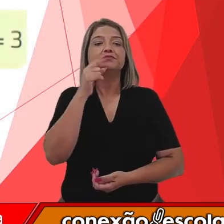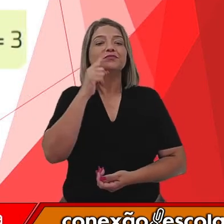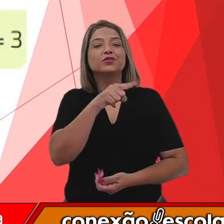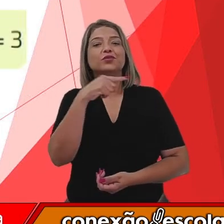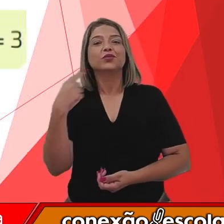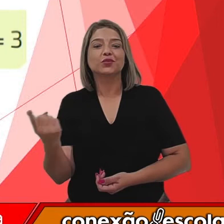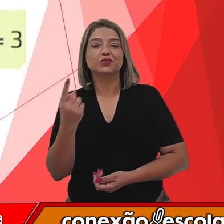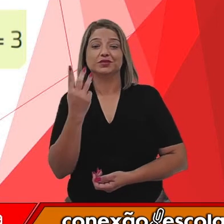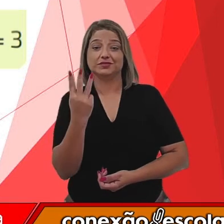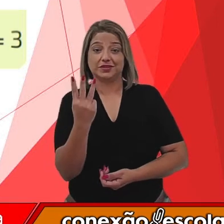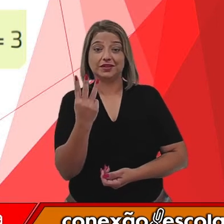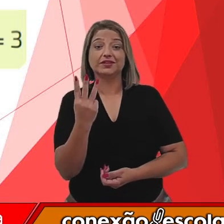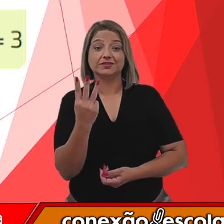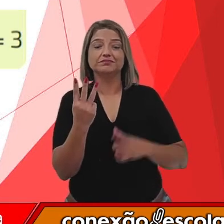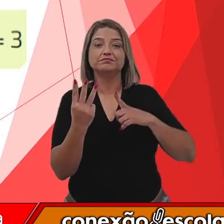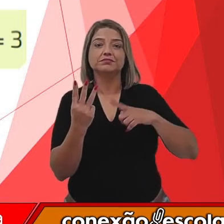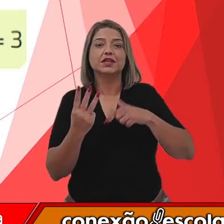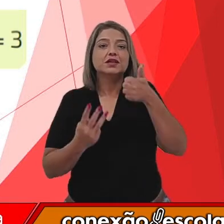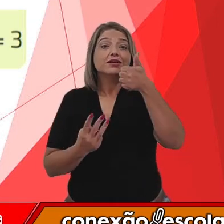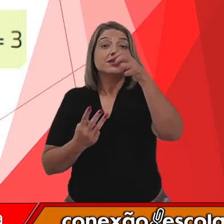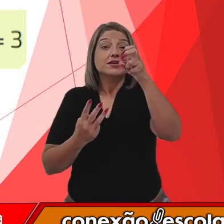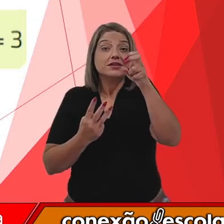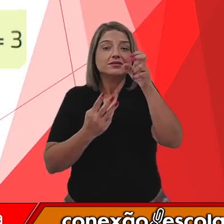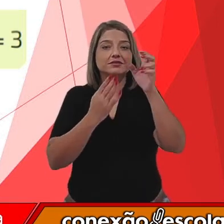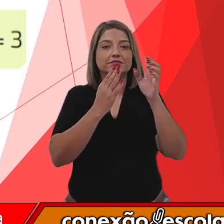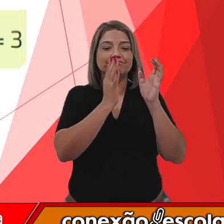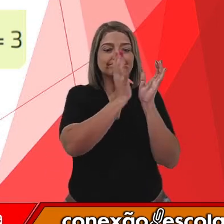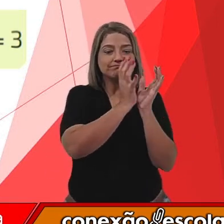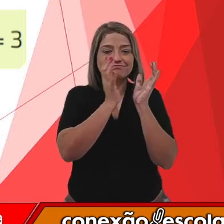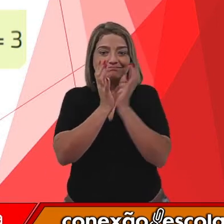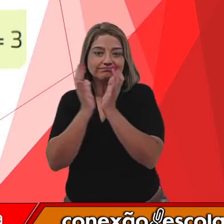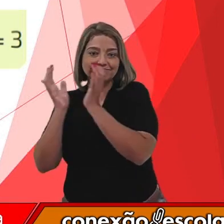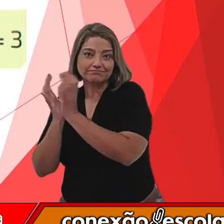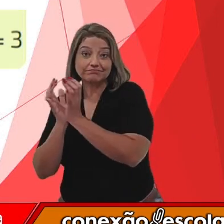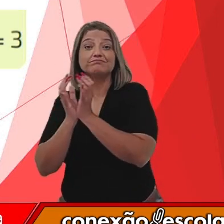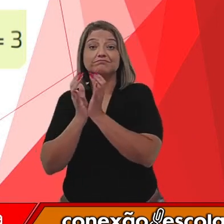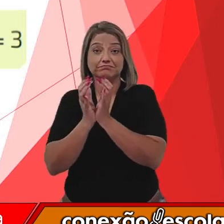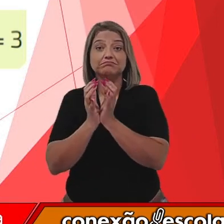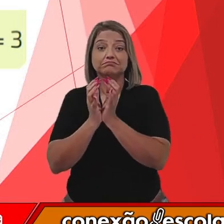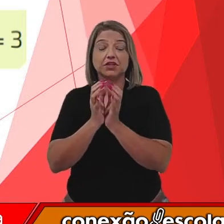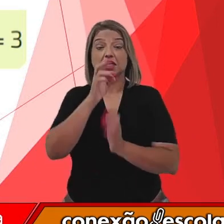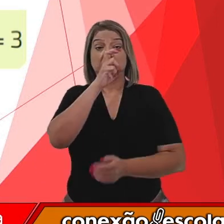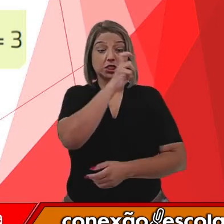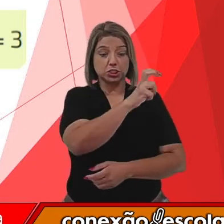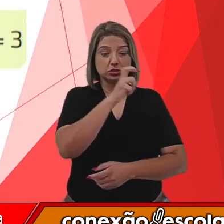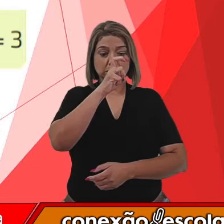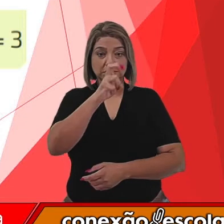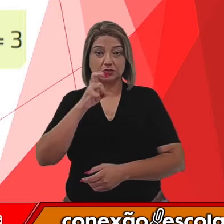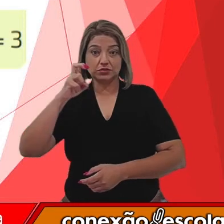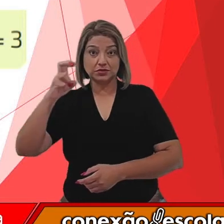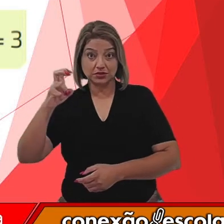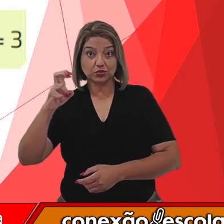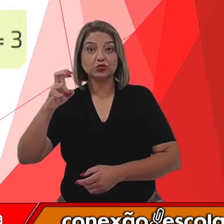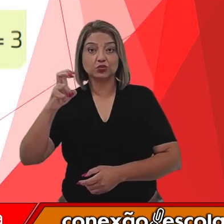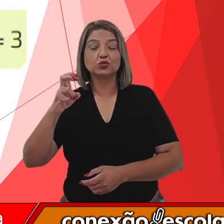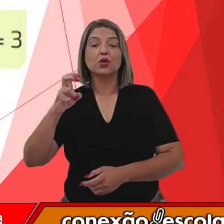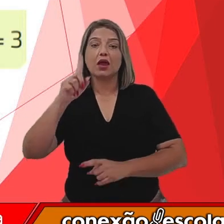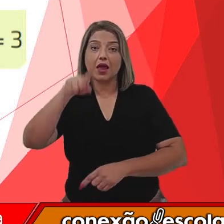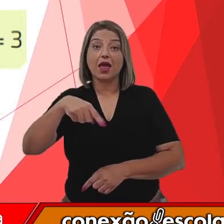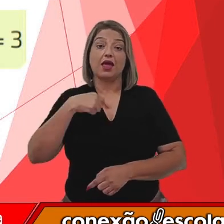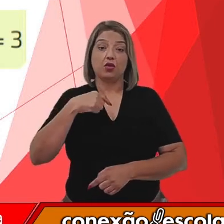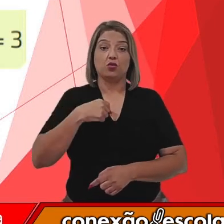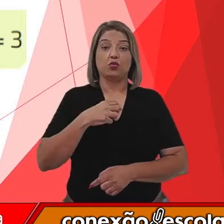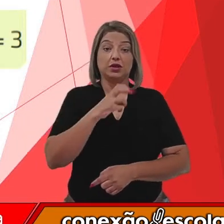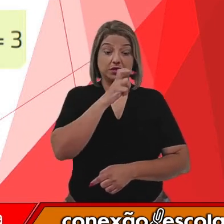temos 15 partes de algo que foi dividido em 5. E quando eu divido 15 por 3, isso me gera